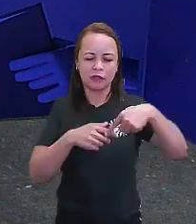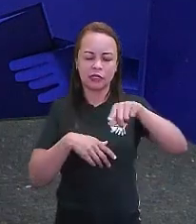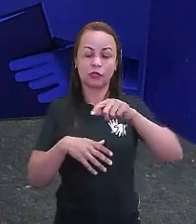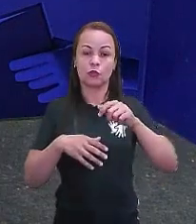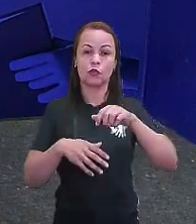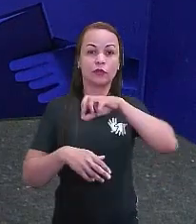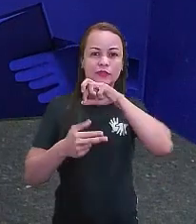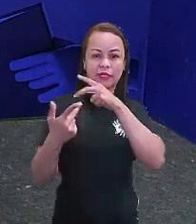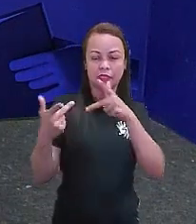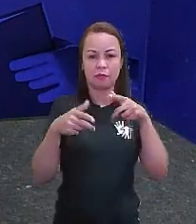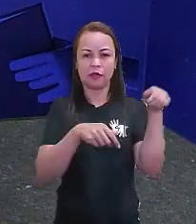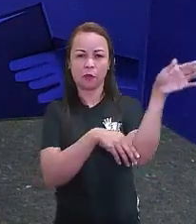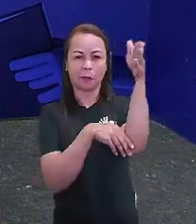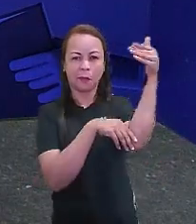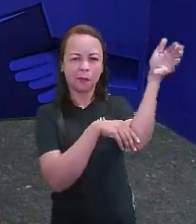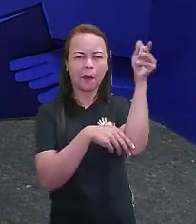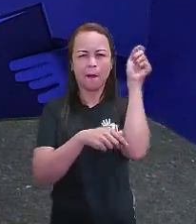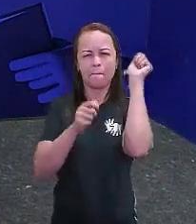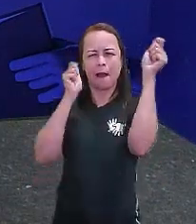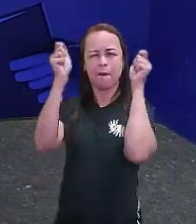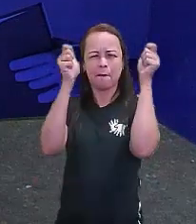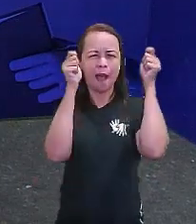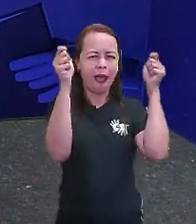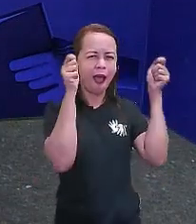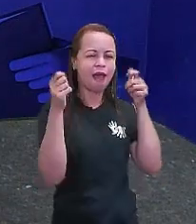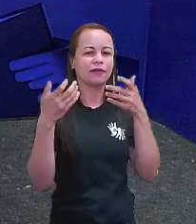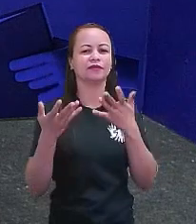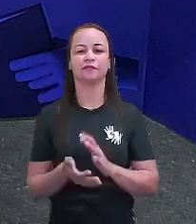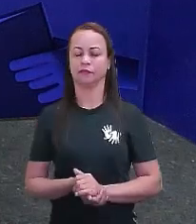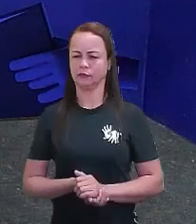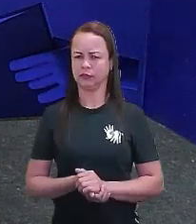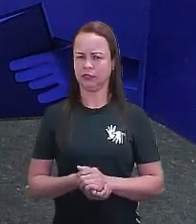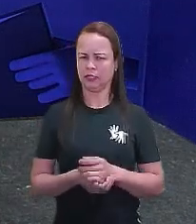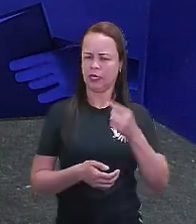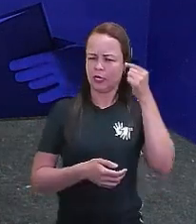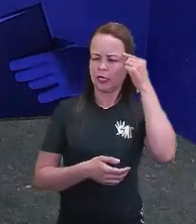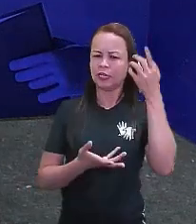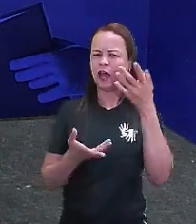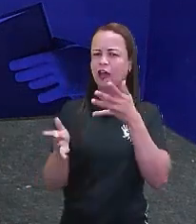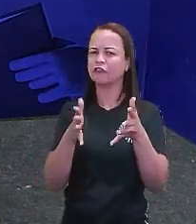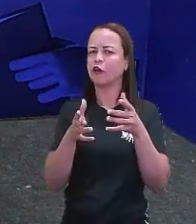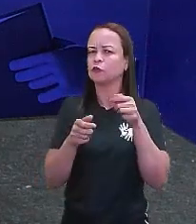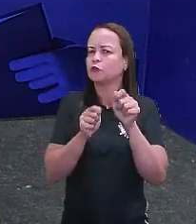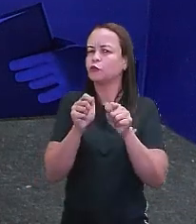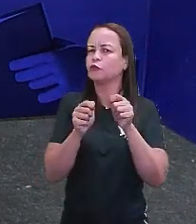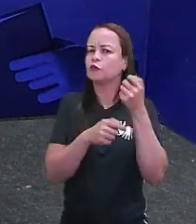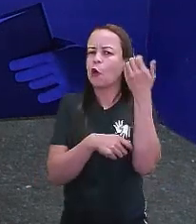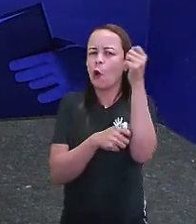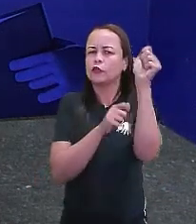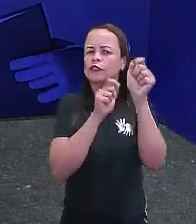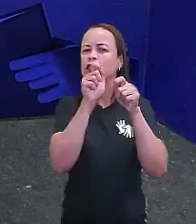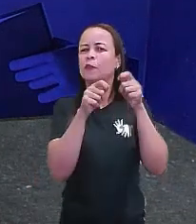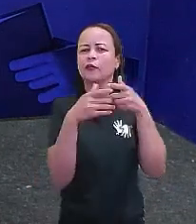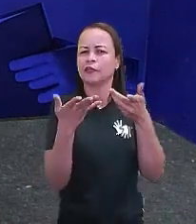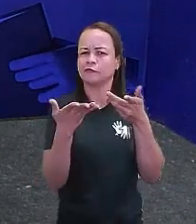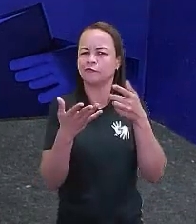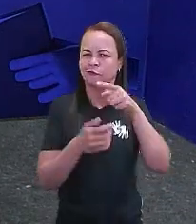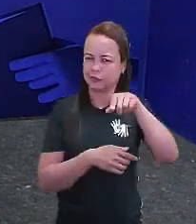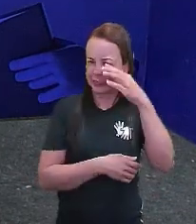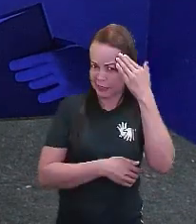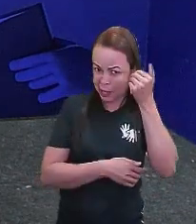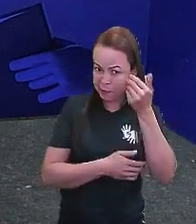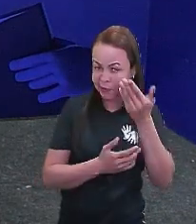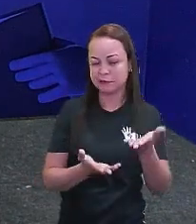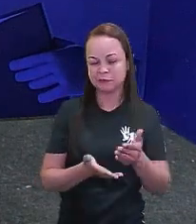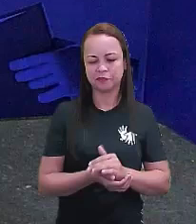suas bandeirinhas torcendo. E imagina só para quem é que eles estavam torcendo, hein? Vocês nem sabem. E quando